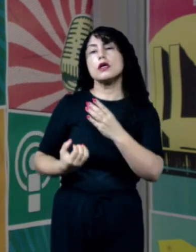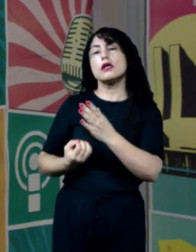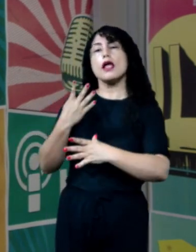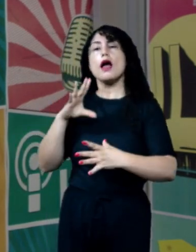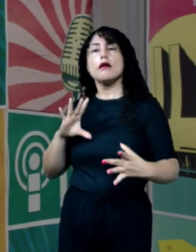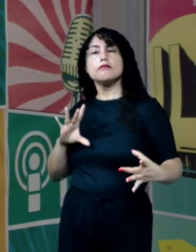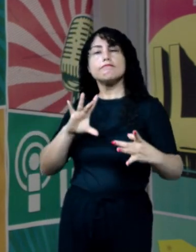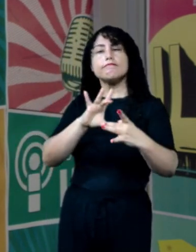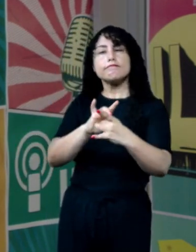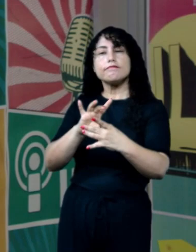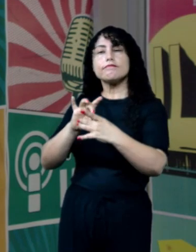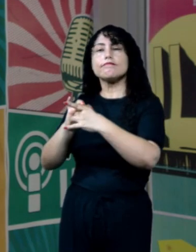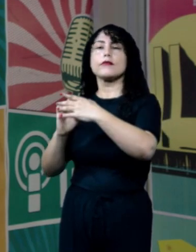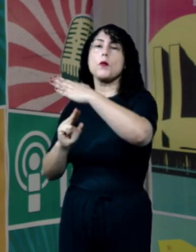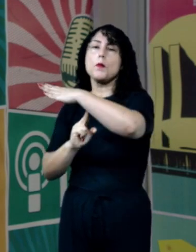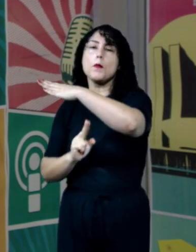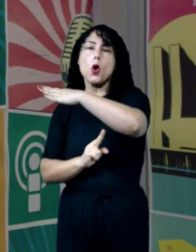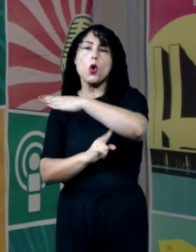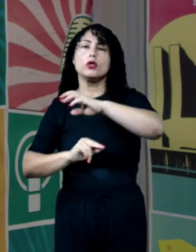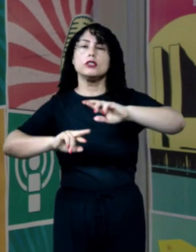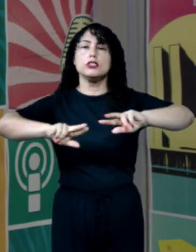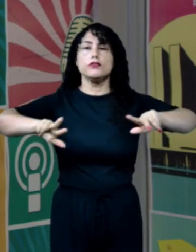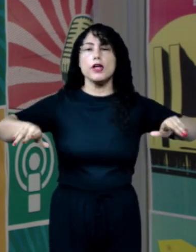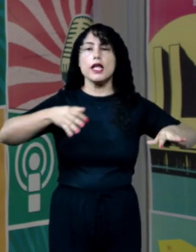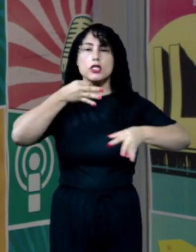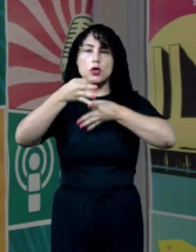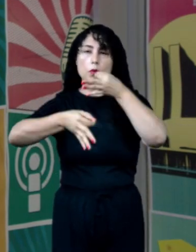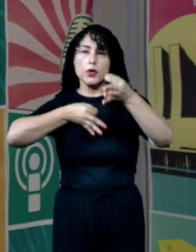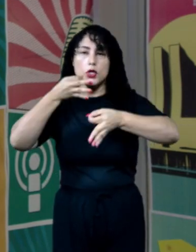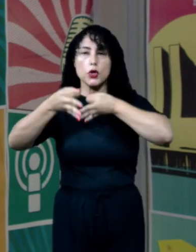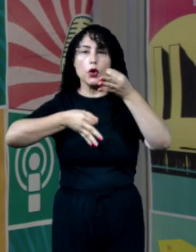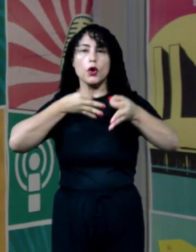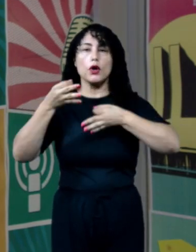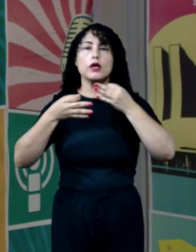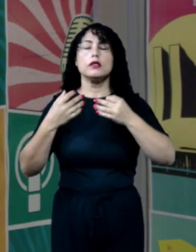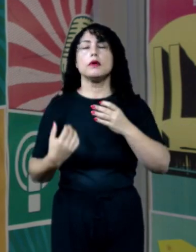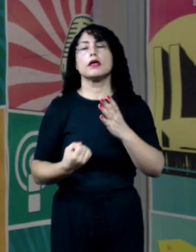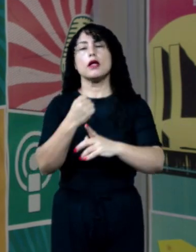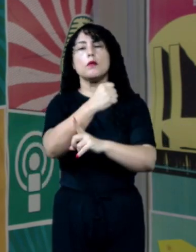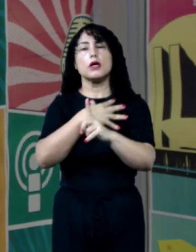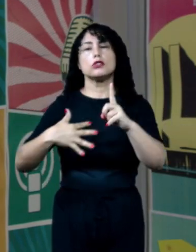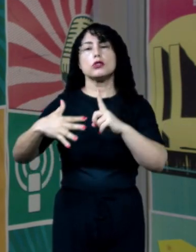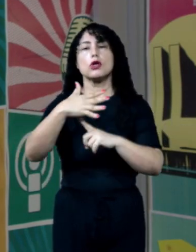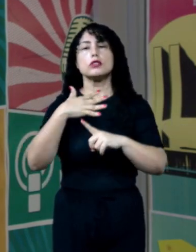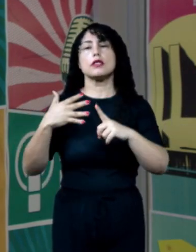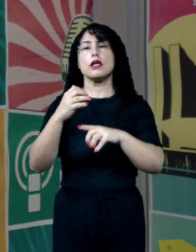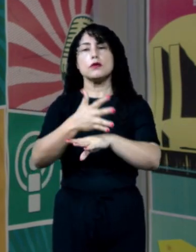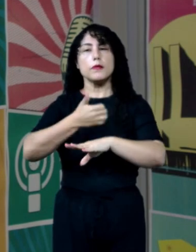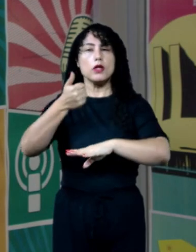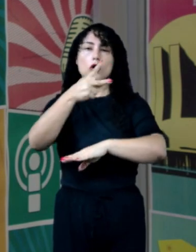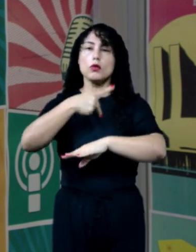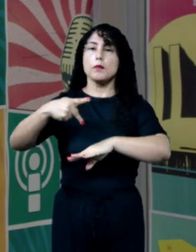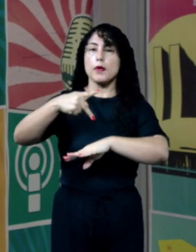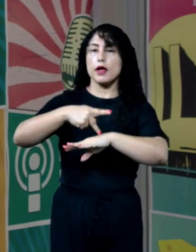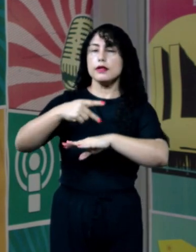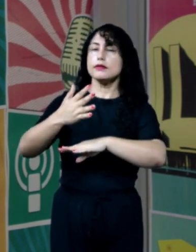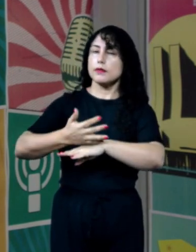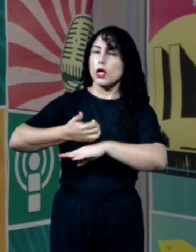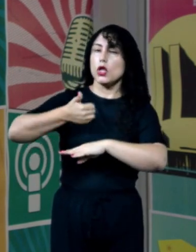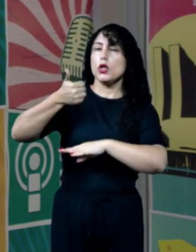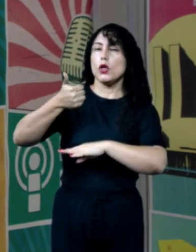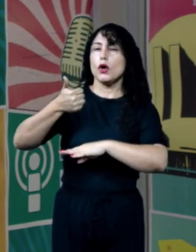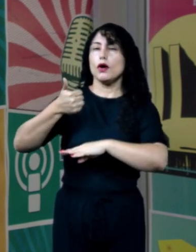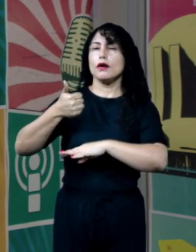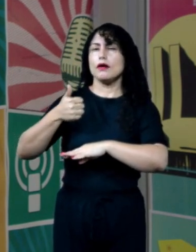laços, pontes entre as diferentes opiniões para construir uma sociedade melhor, um país melhor. Então, eu acho